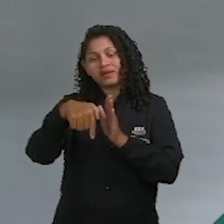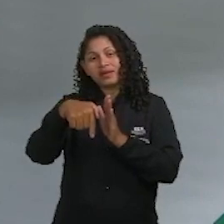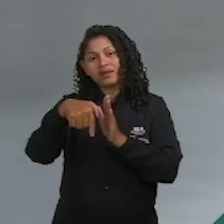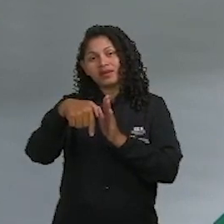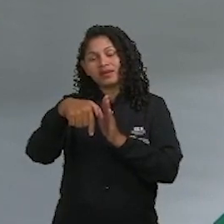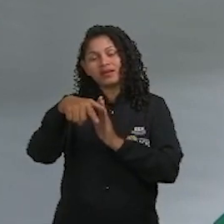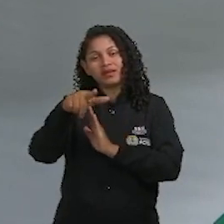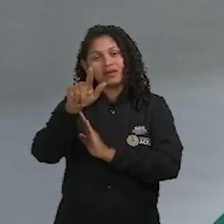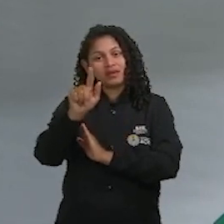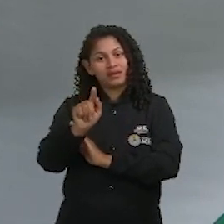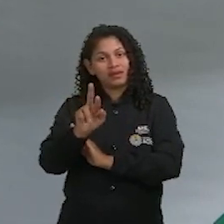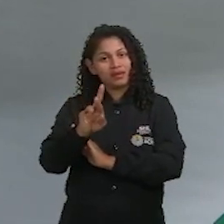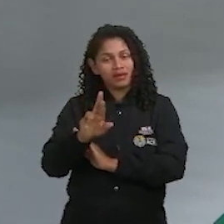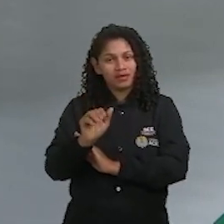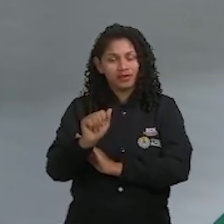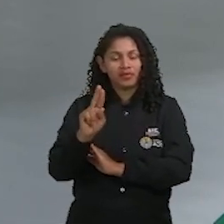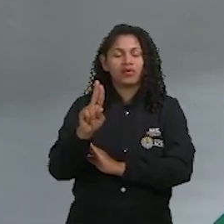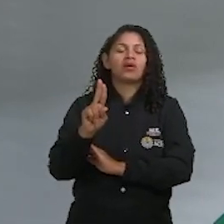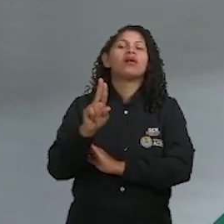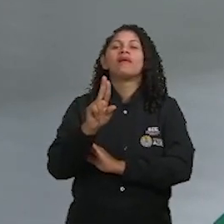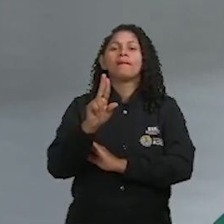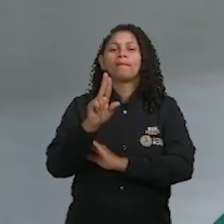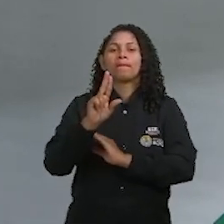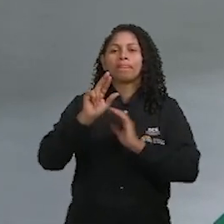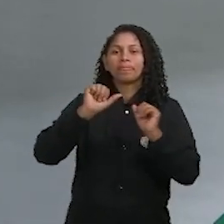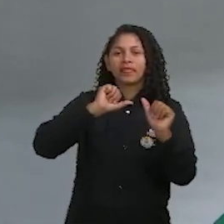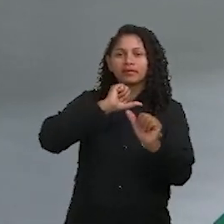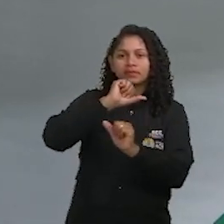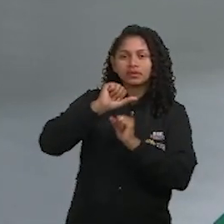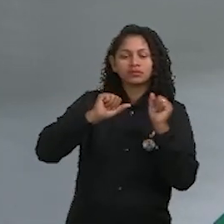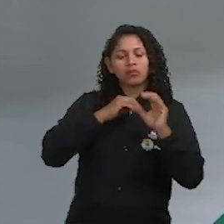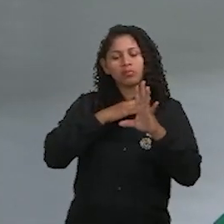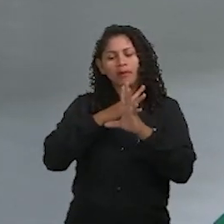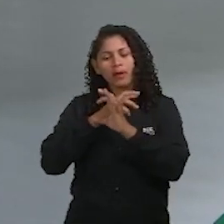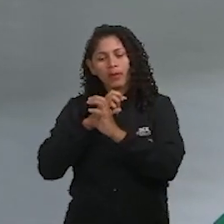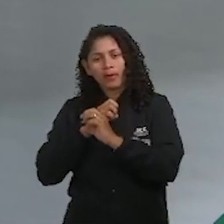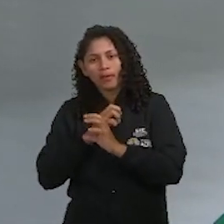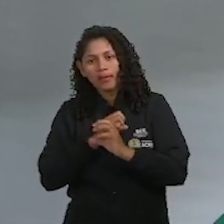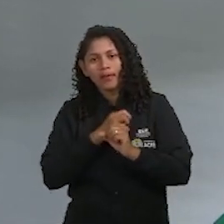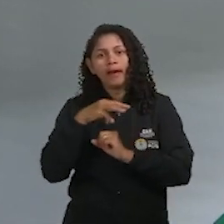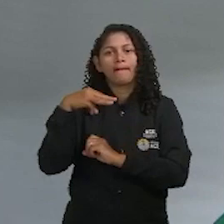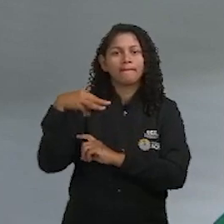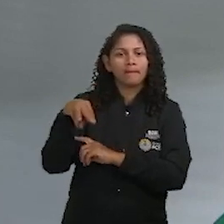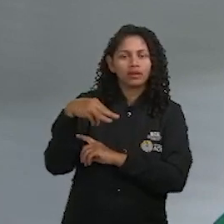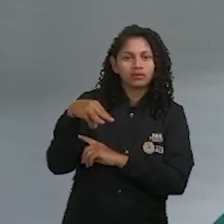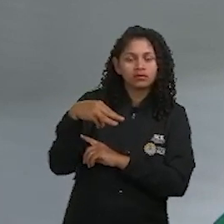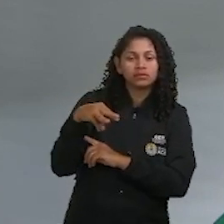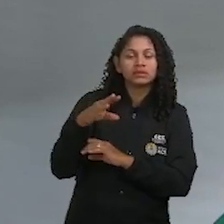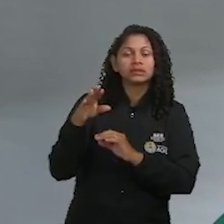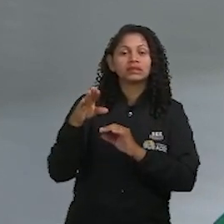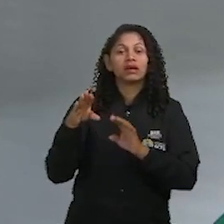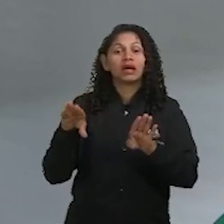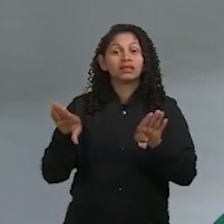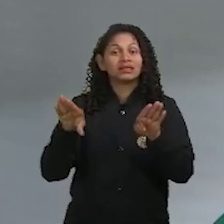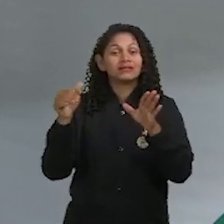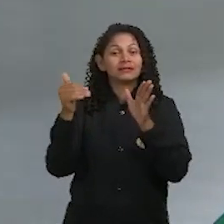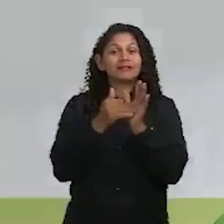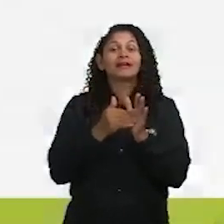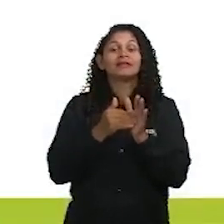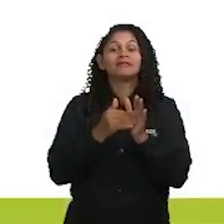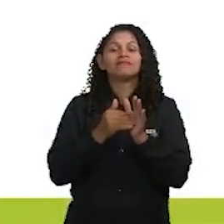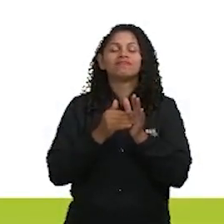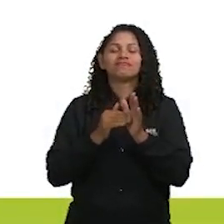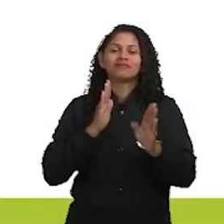X, vou isolá-lo, fazer uma continha matemática até achar o valor de